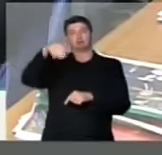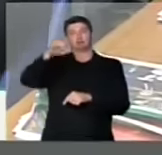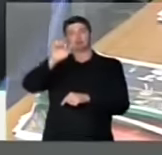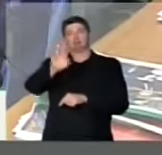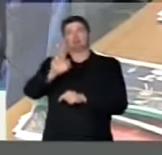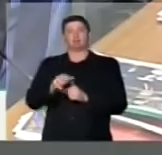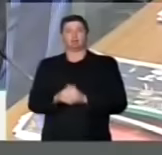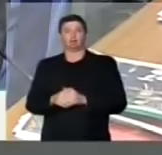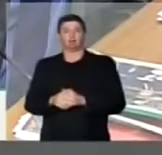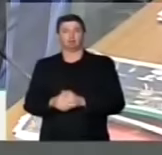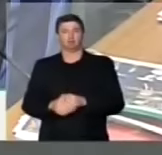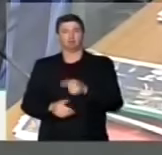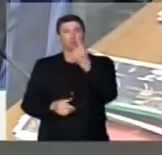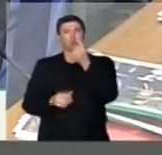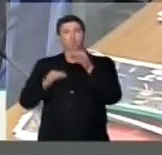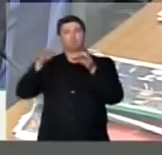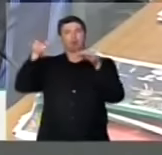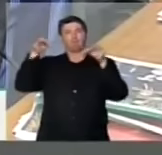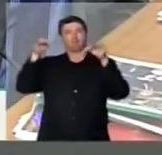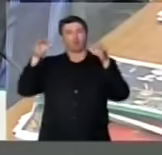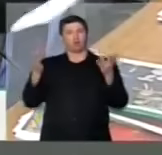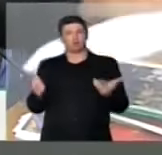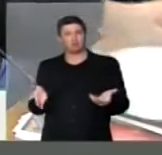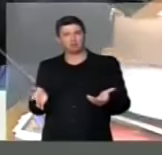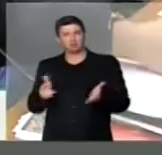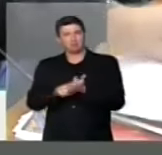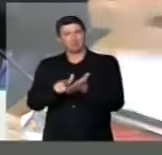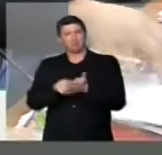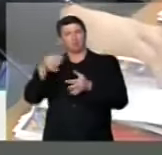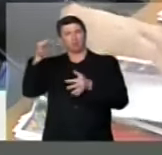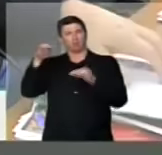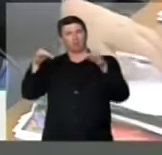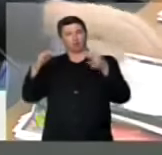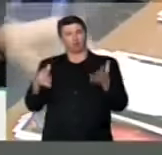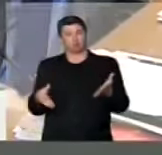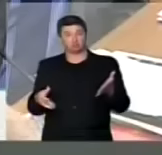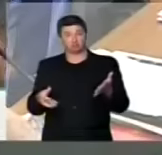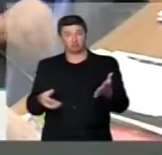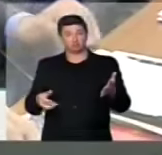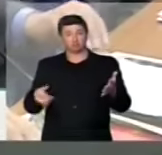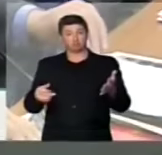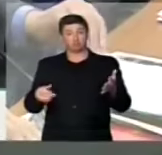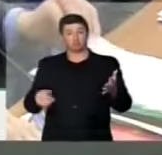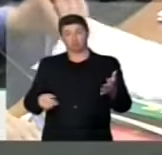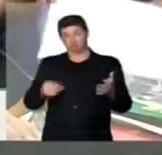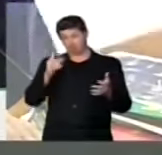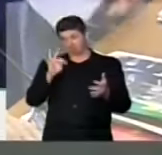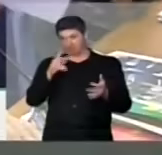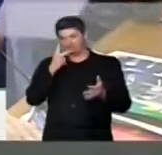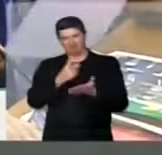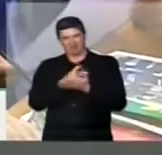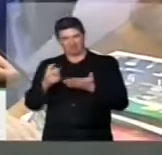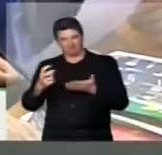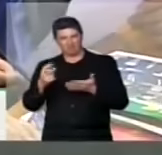Franco. Uma página sequer, uma página. O PT que hoje diz que impeachment é